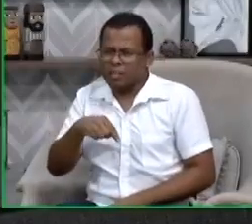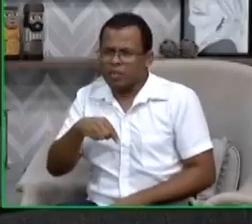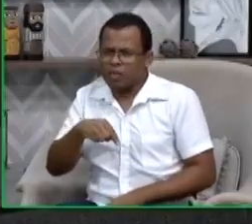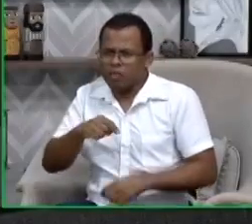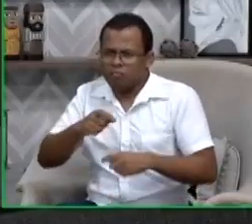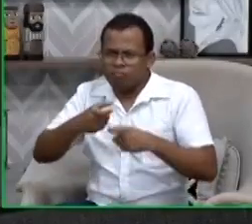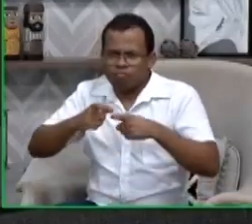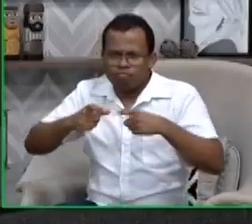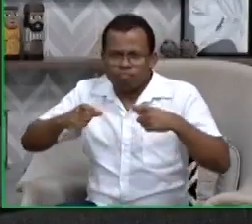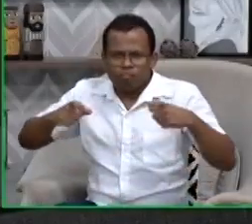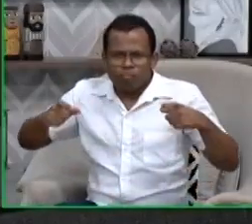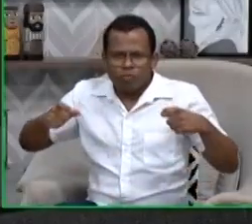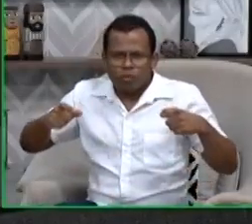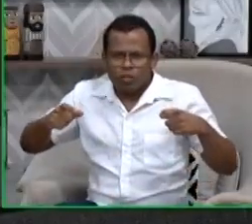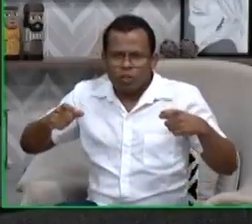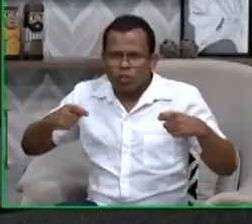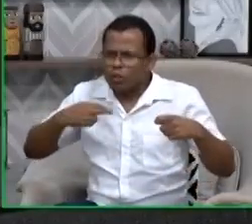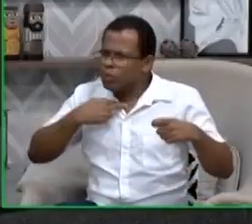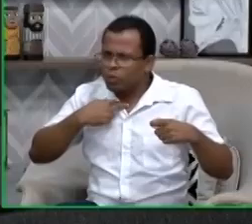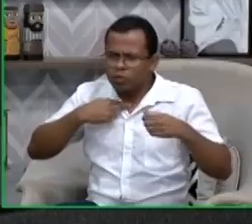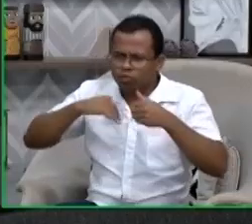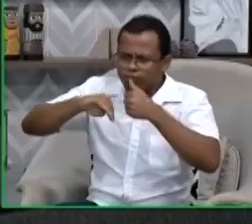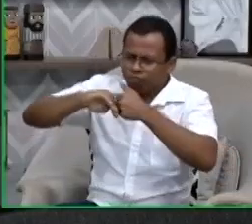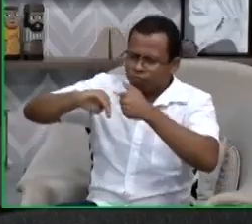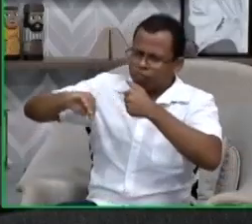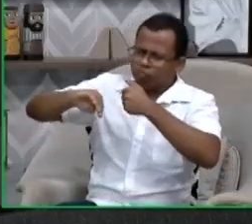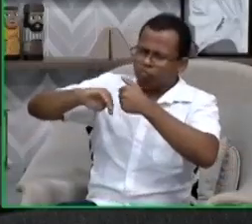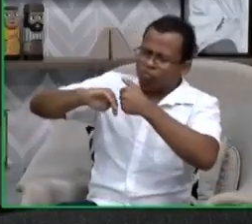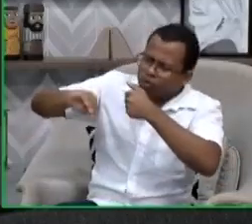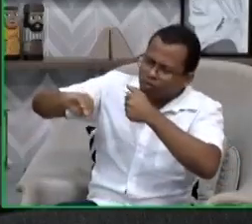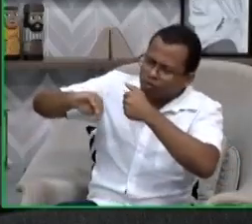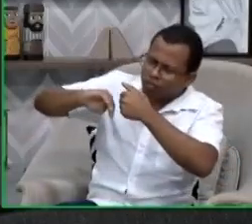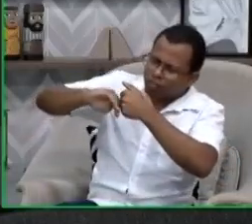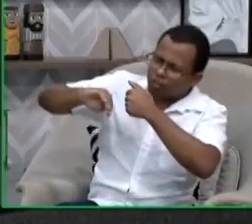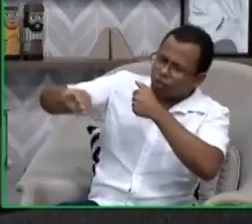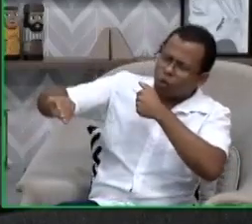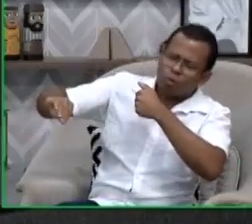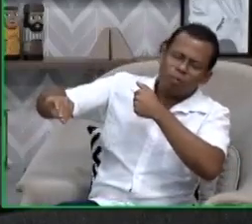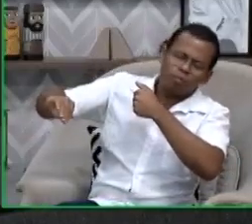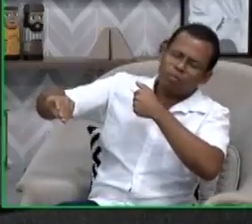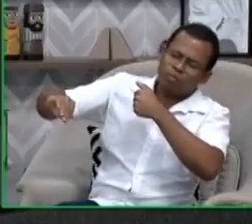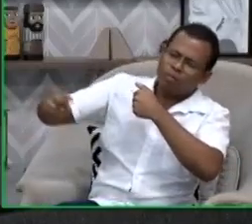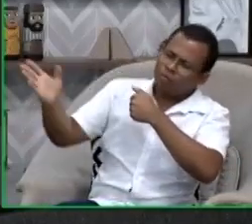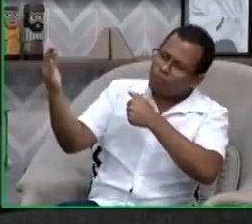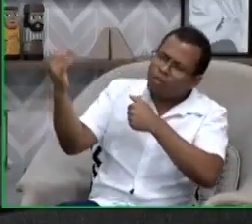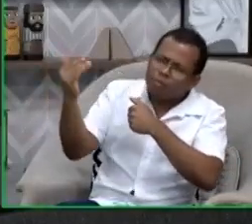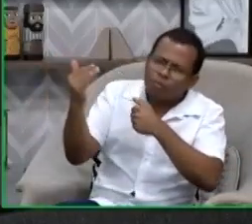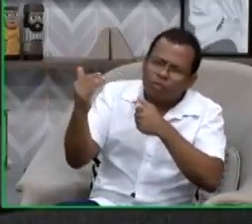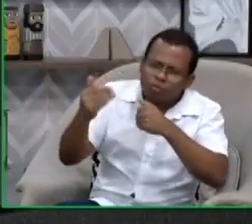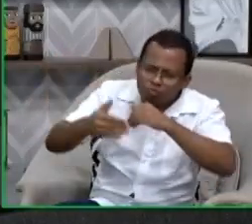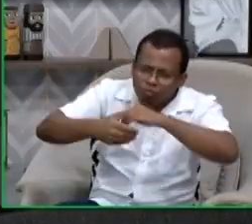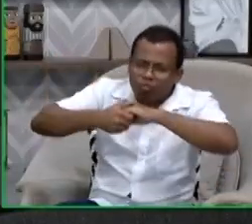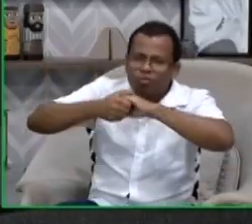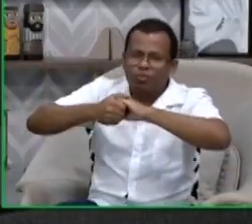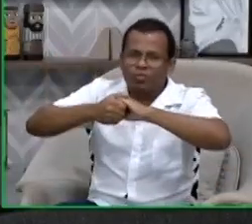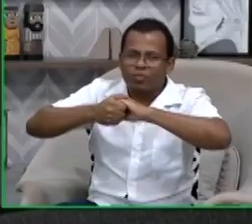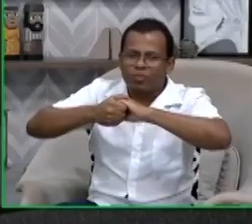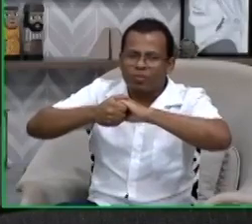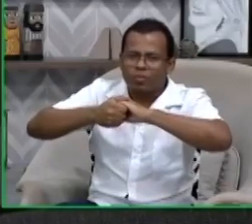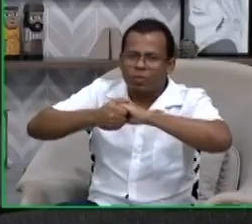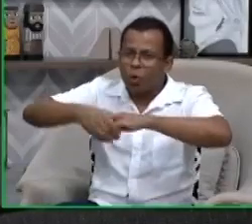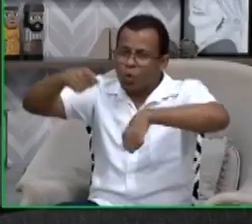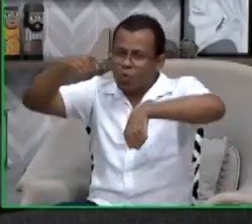grande. Não nos afastemos. Não nos afastemos muito. Vamos de mãos dadas.